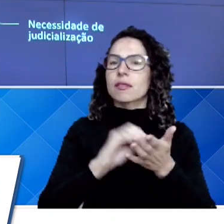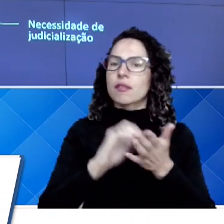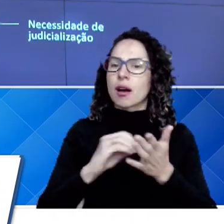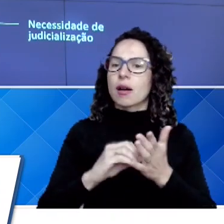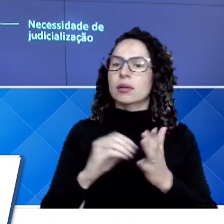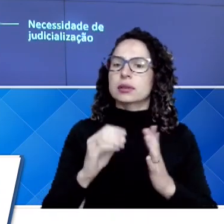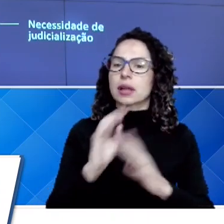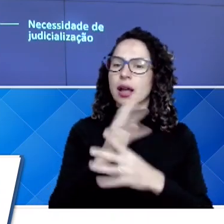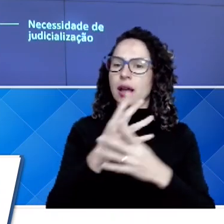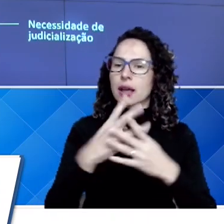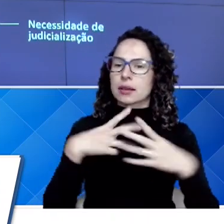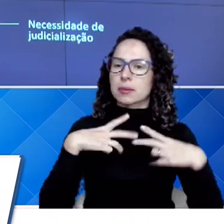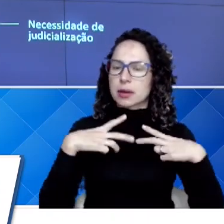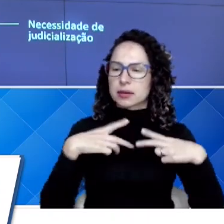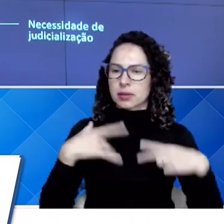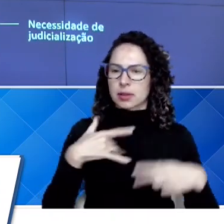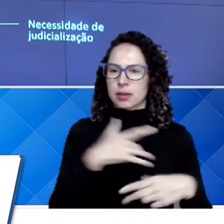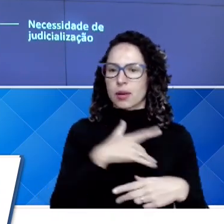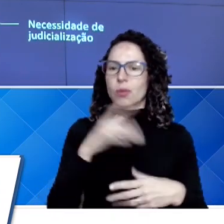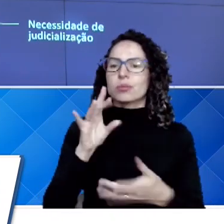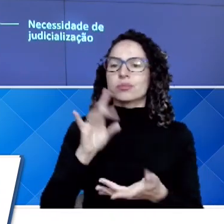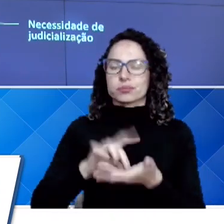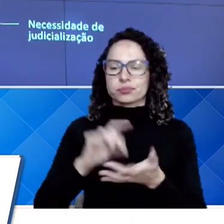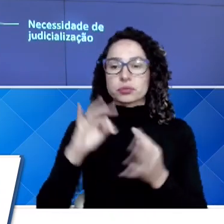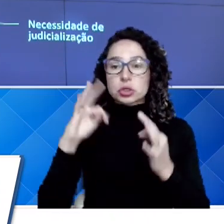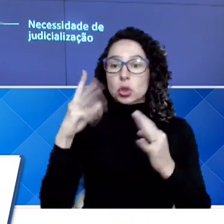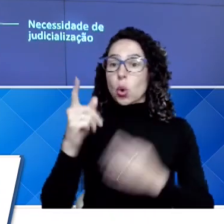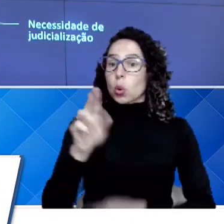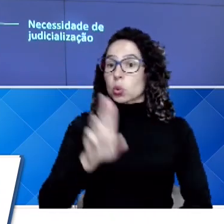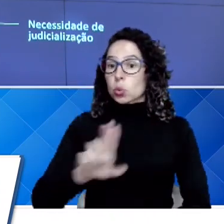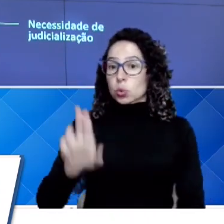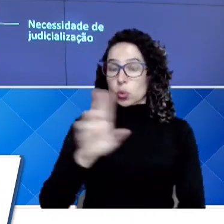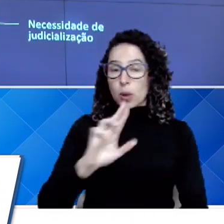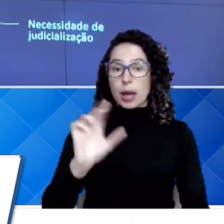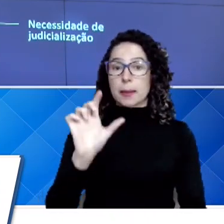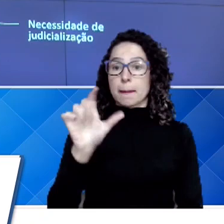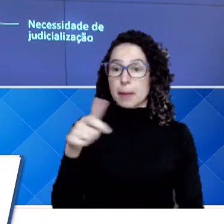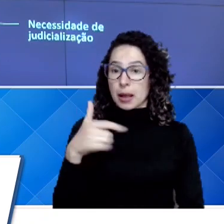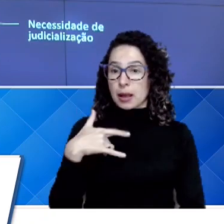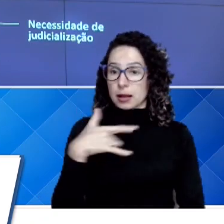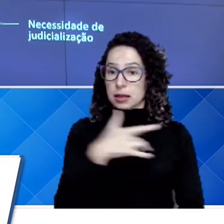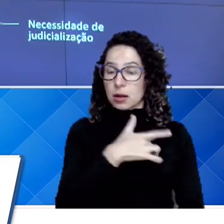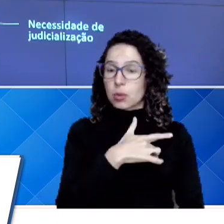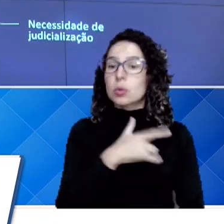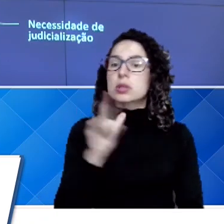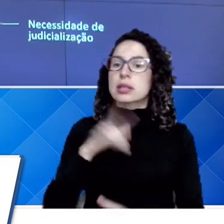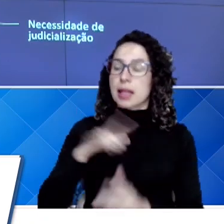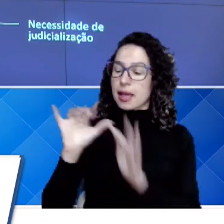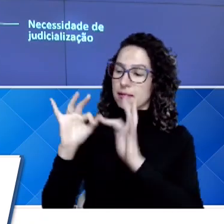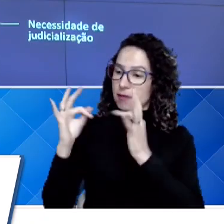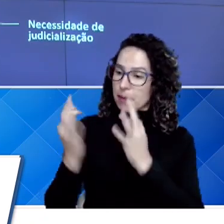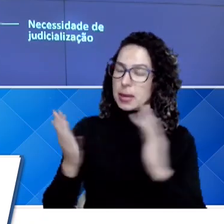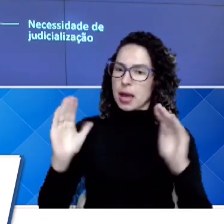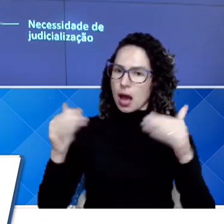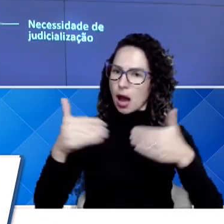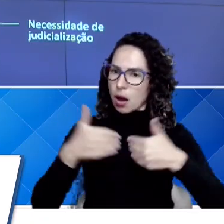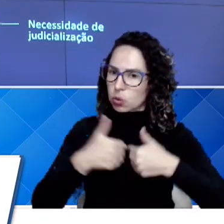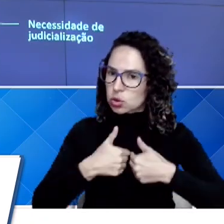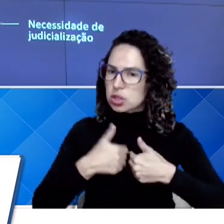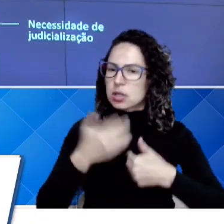É uma realidade. Todos os usuários de planos de saúde que na família tem algum autista, uma criança com